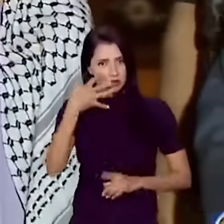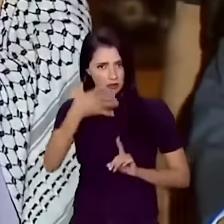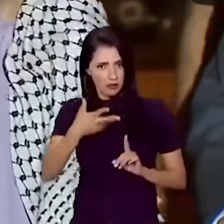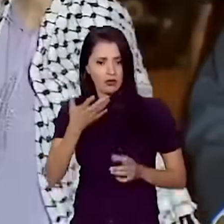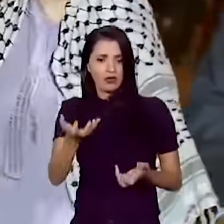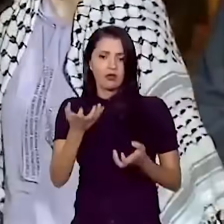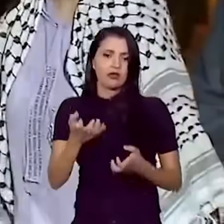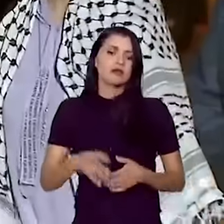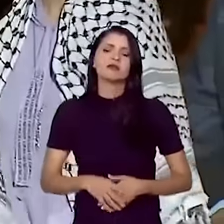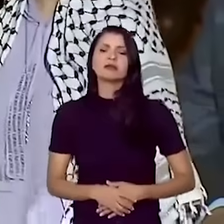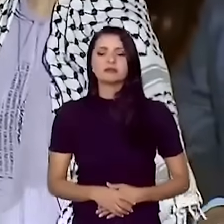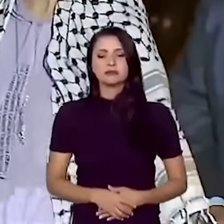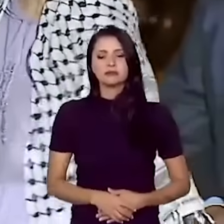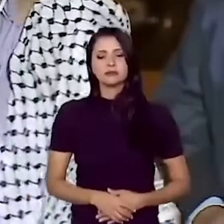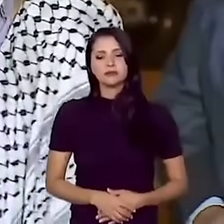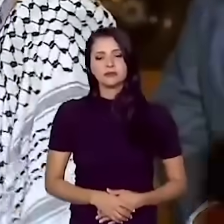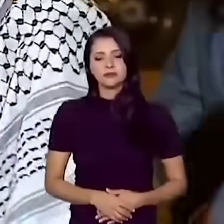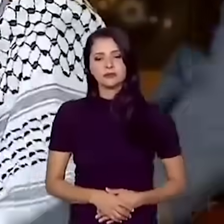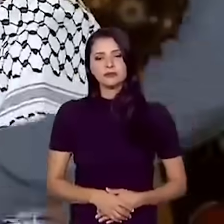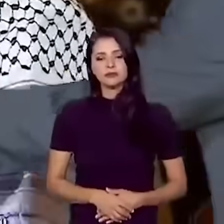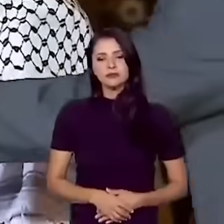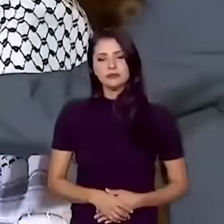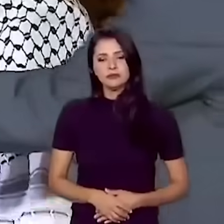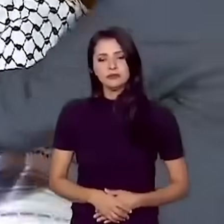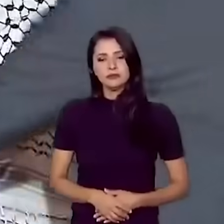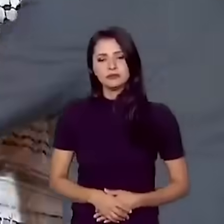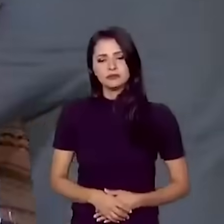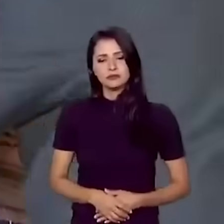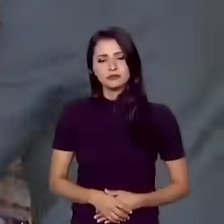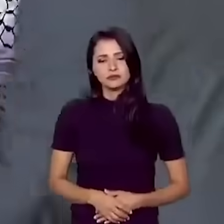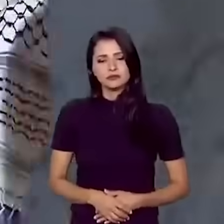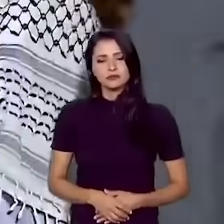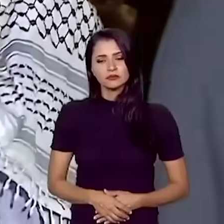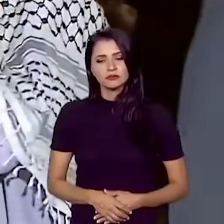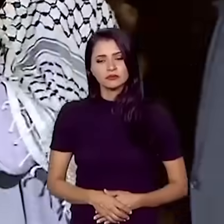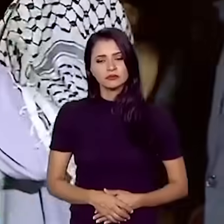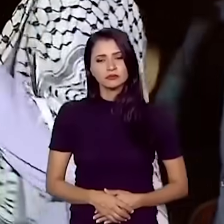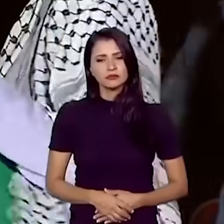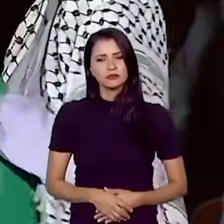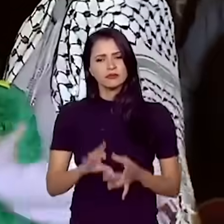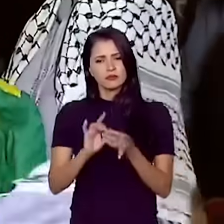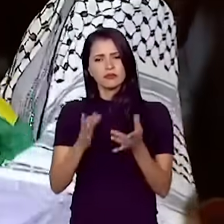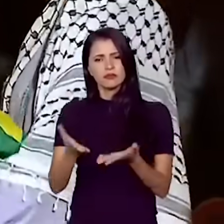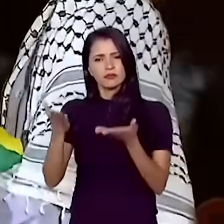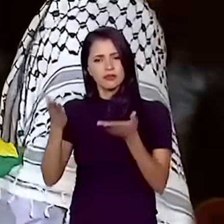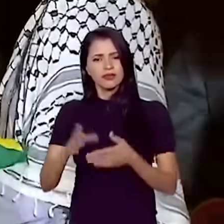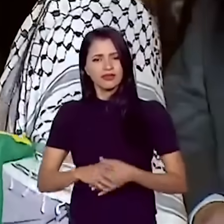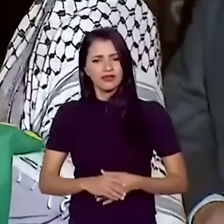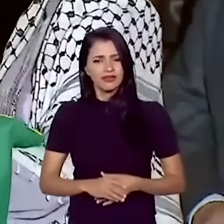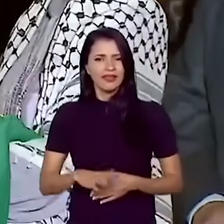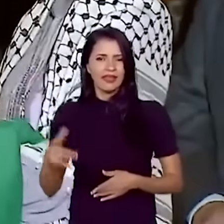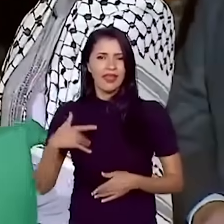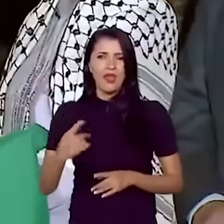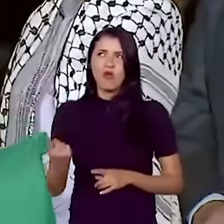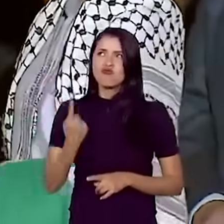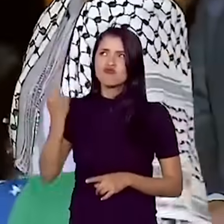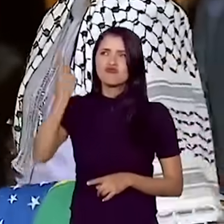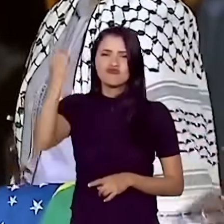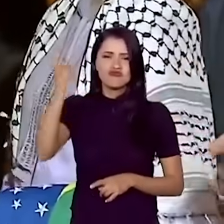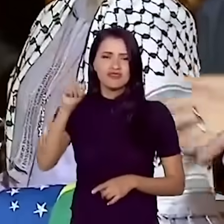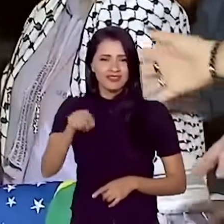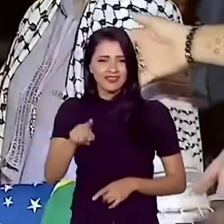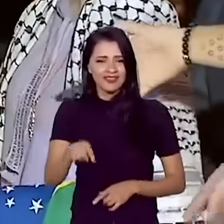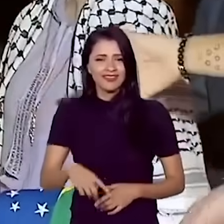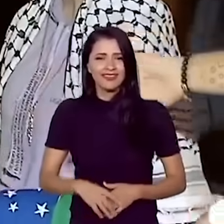querida? Eu vou ter que tirar isso aqui. Deixa ela falar. Vou tirar aqui que ela está na frente. Sou muito alta, né?